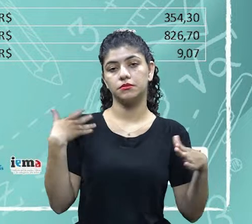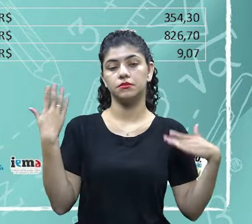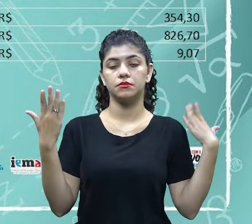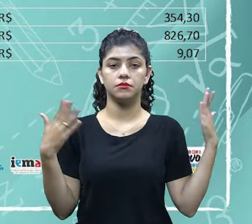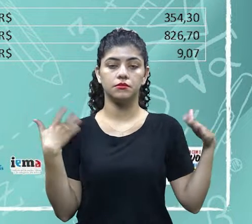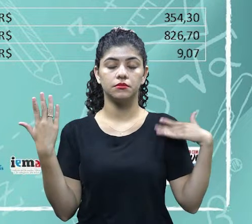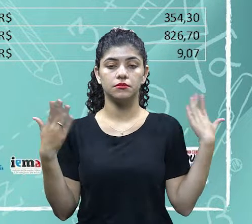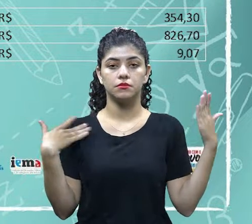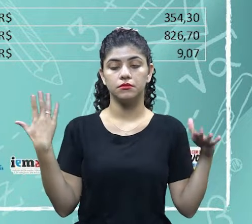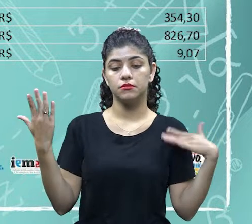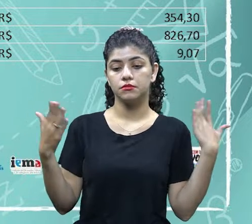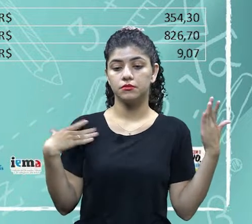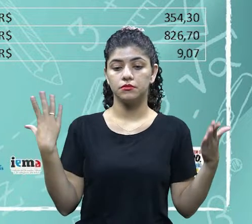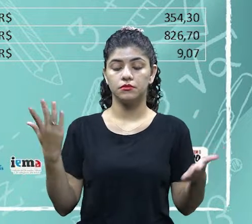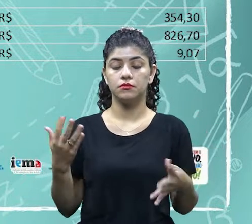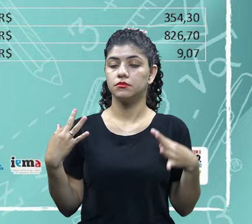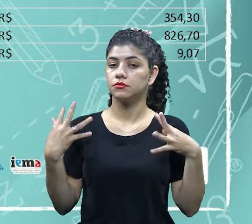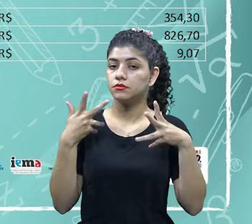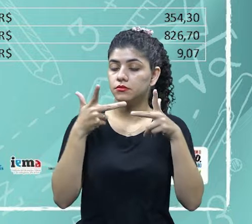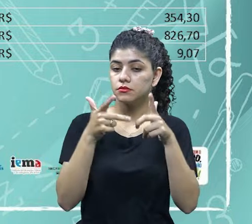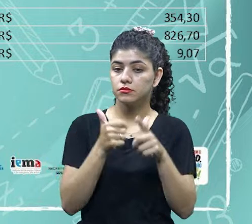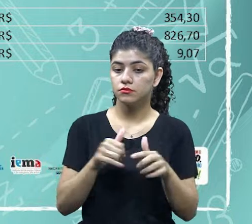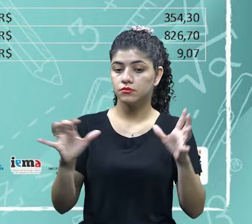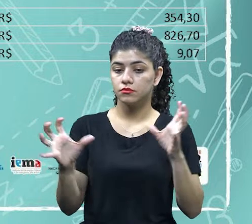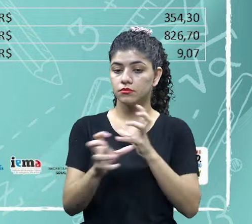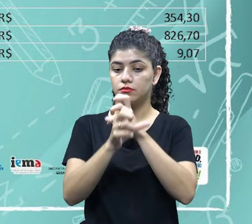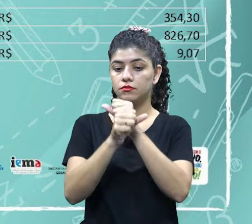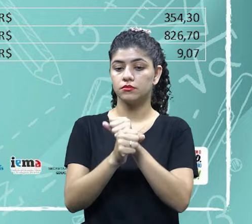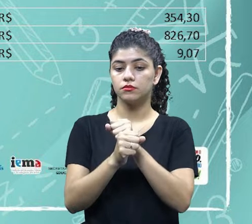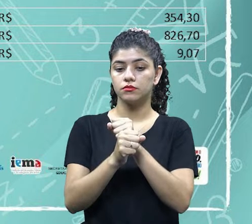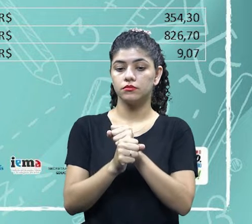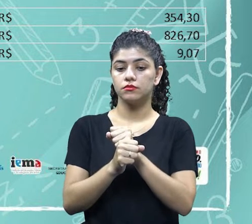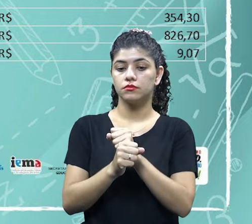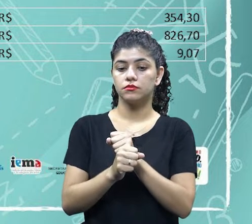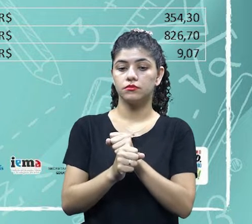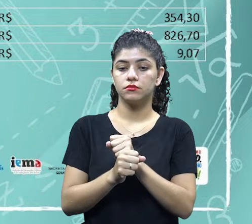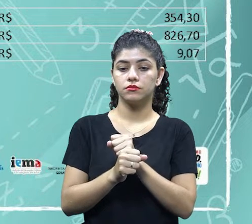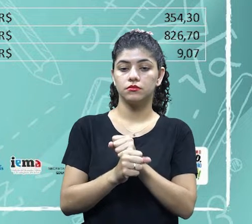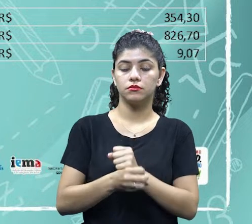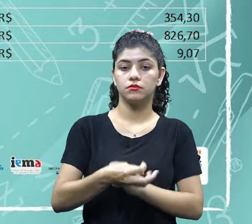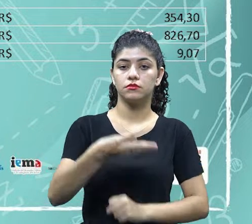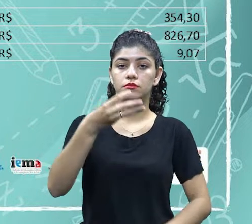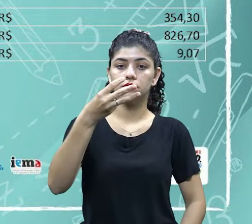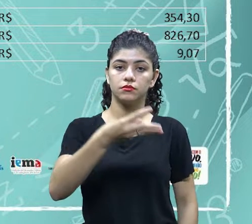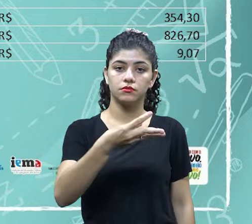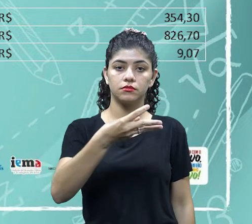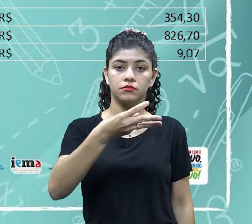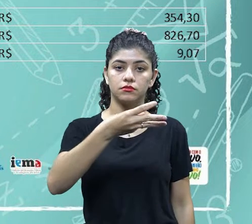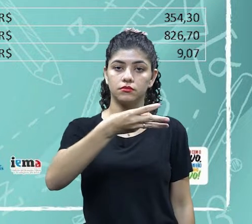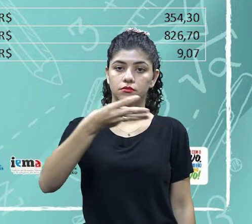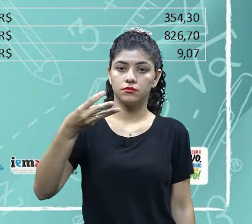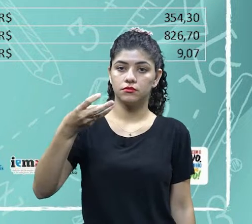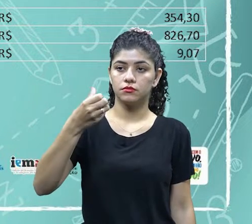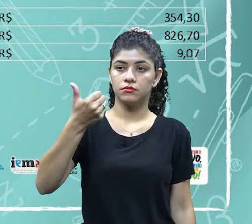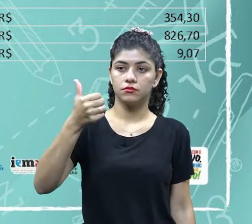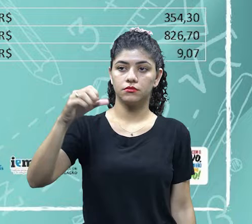cozinha e lazer. Tudo totalizou o montante de R$